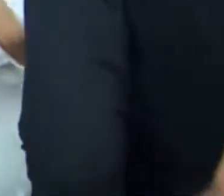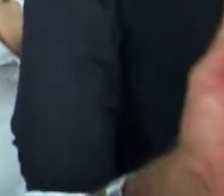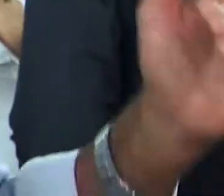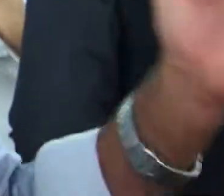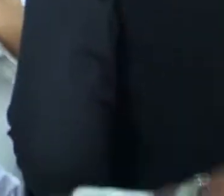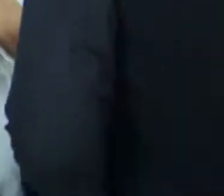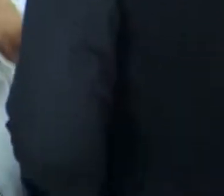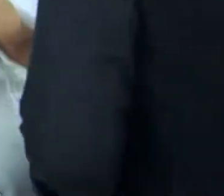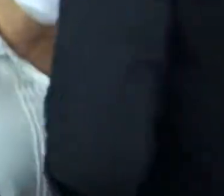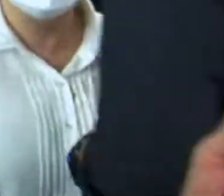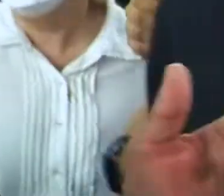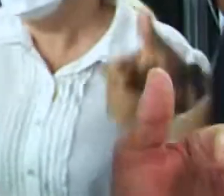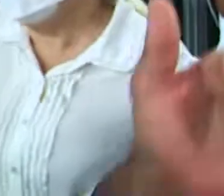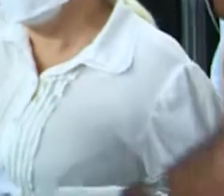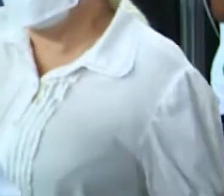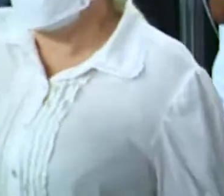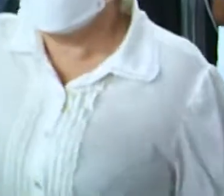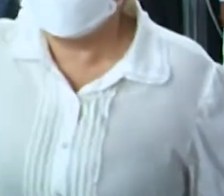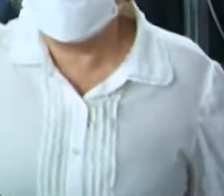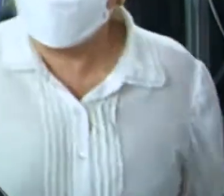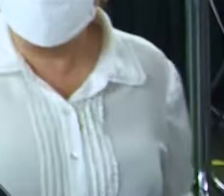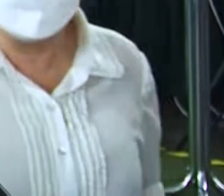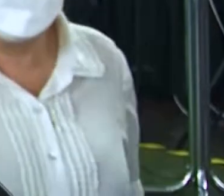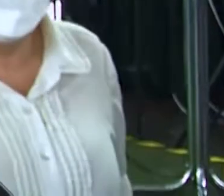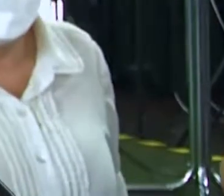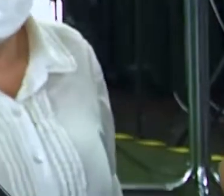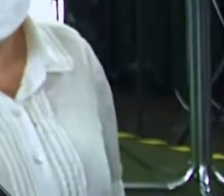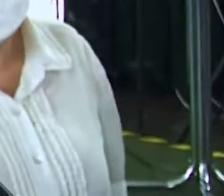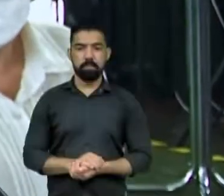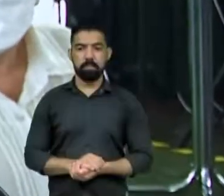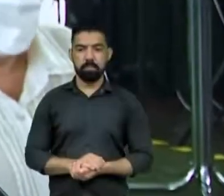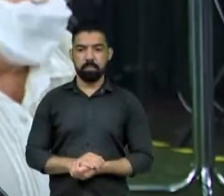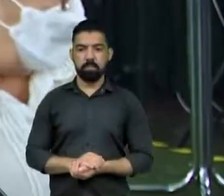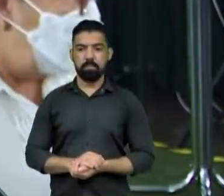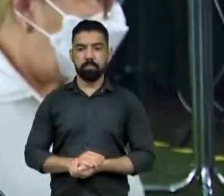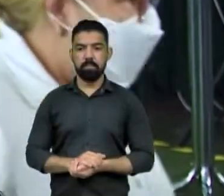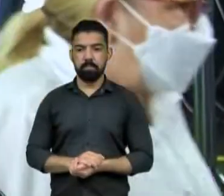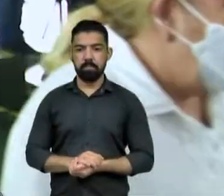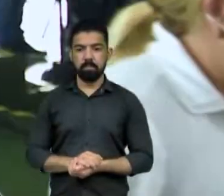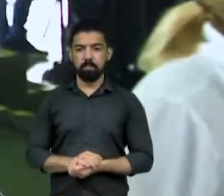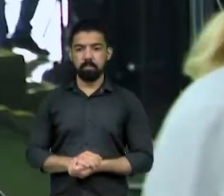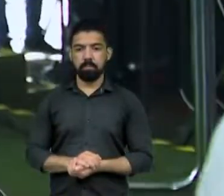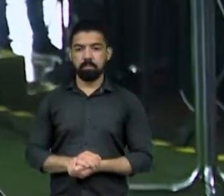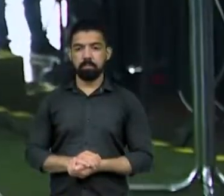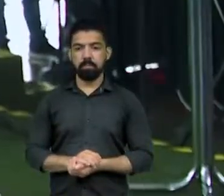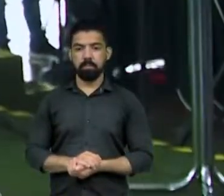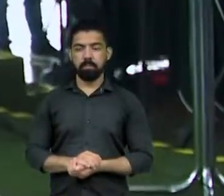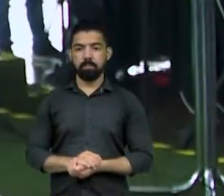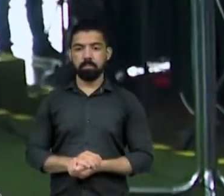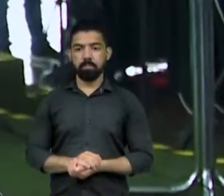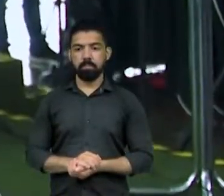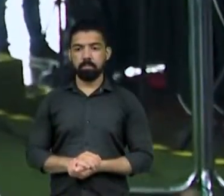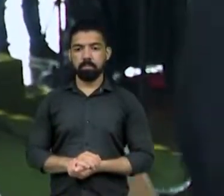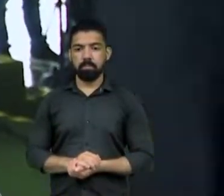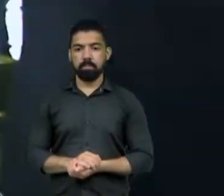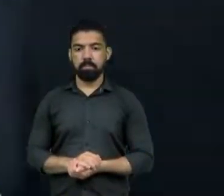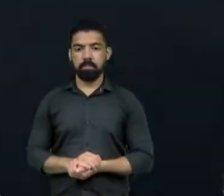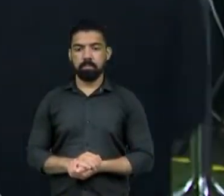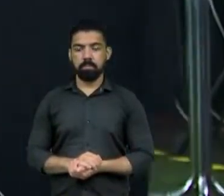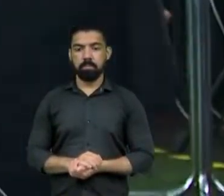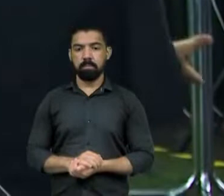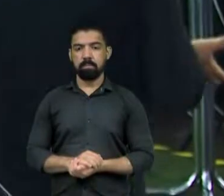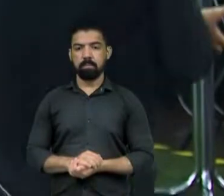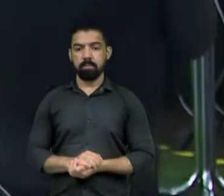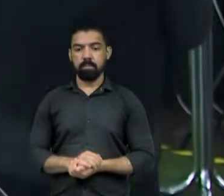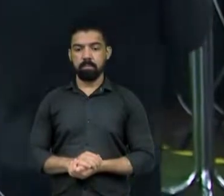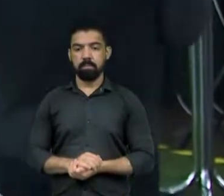porque o restante é imóveis de domínio. E agora, com o lançamento, agora pela nossa governadora, do